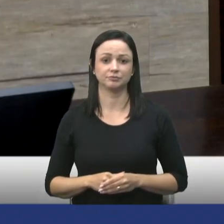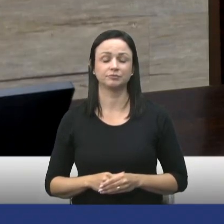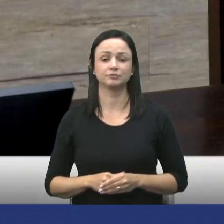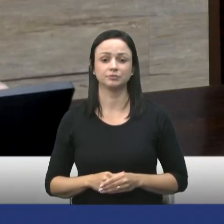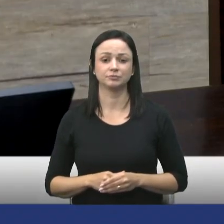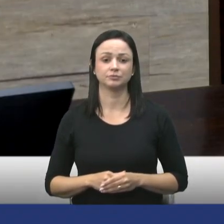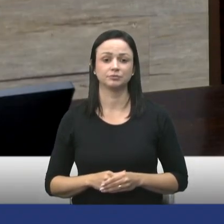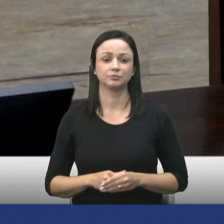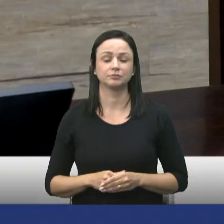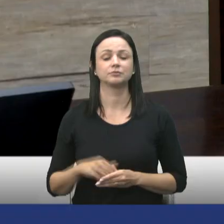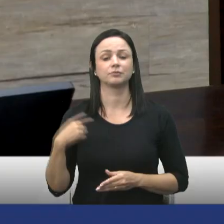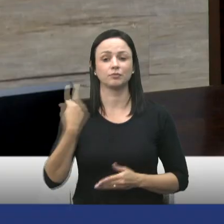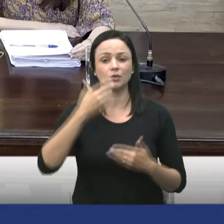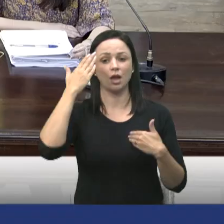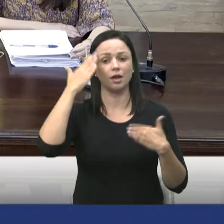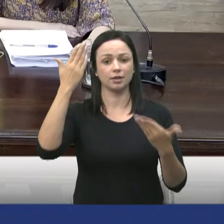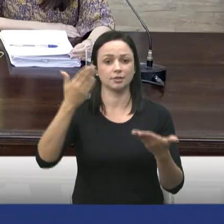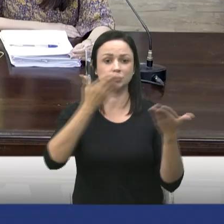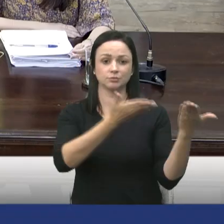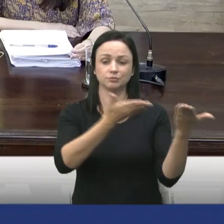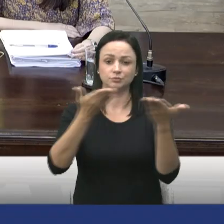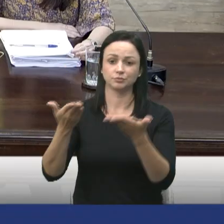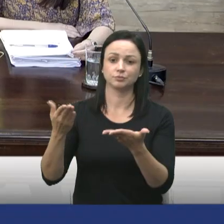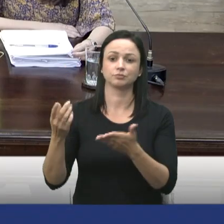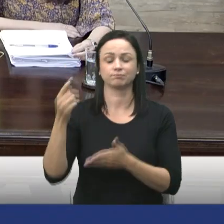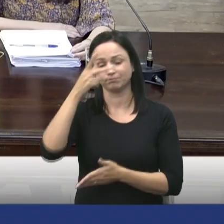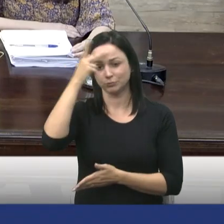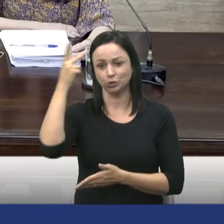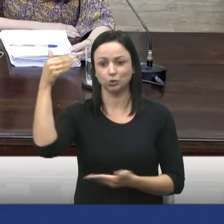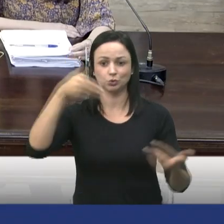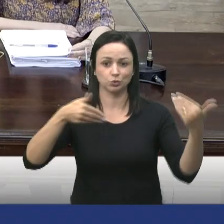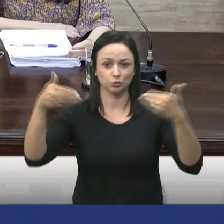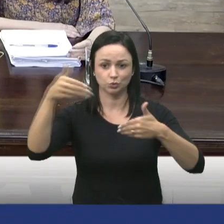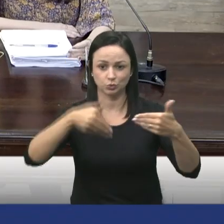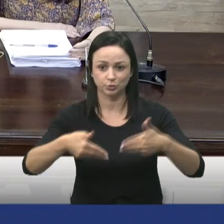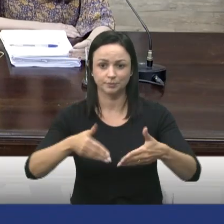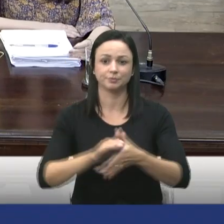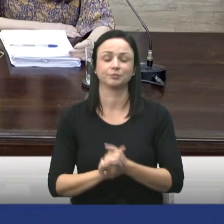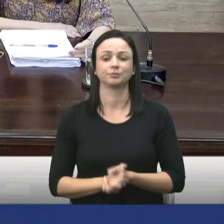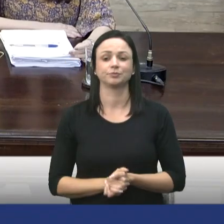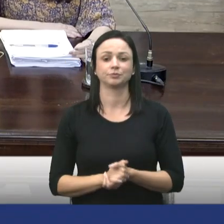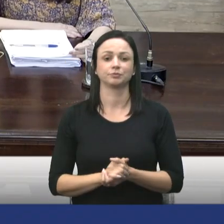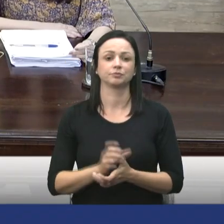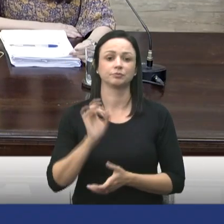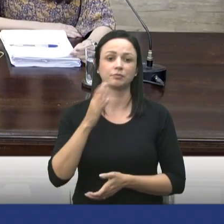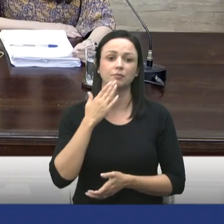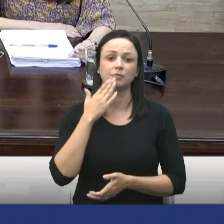Nós agradecemos então a presença de vocês aqui e só